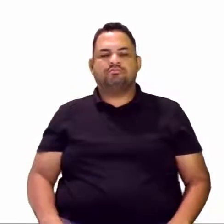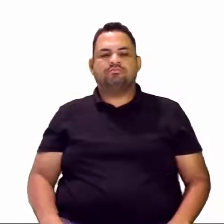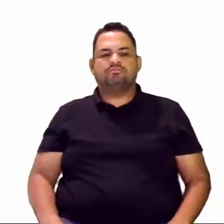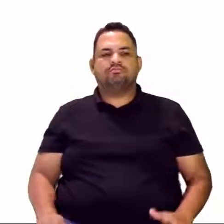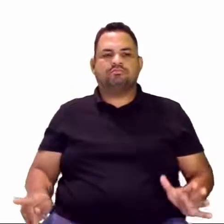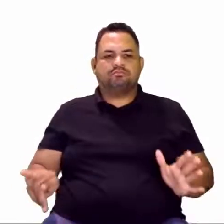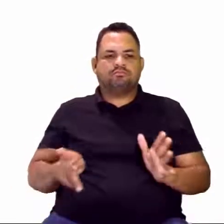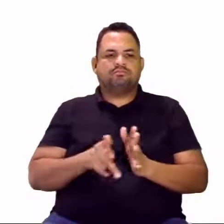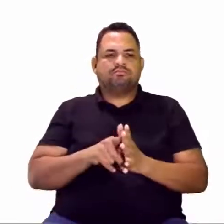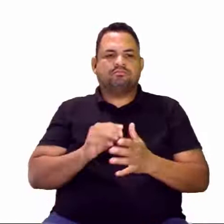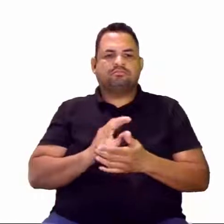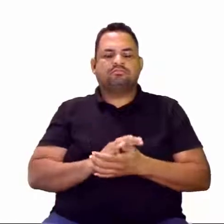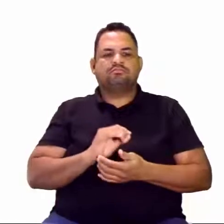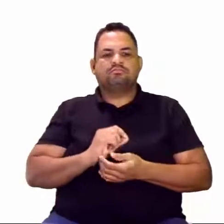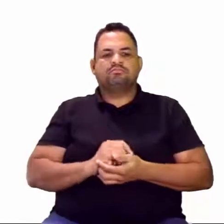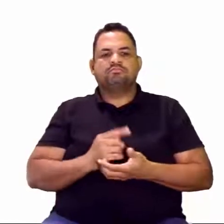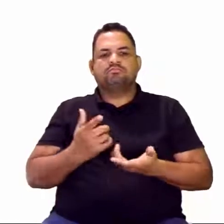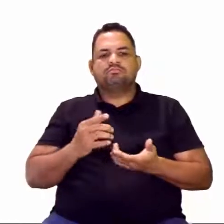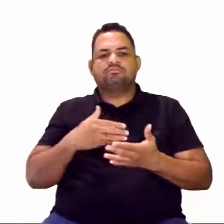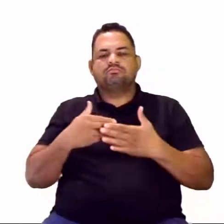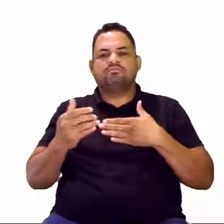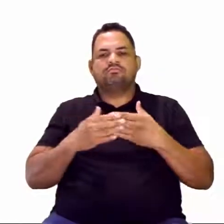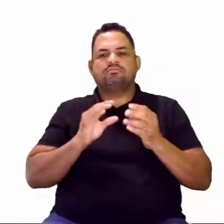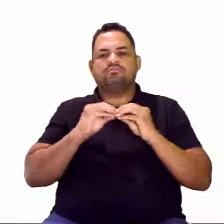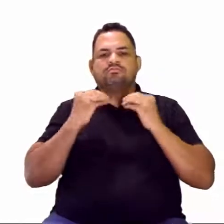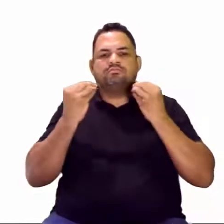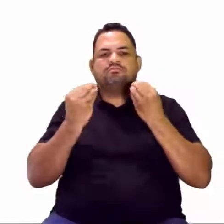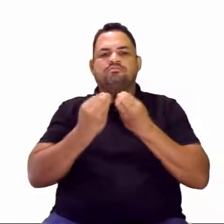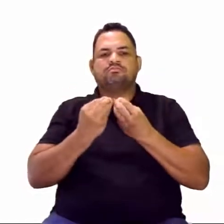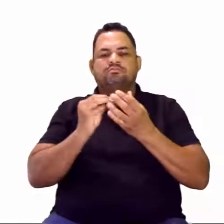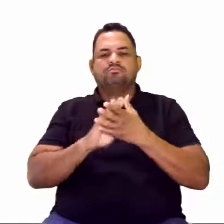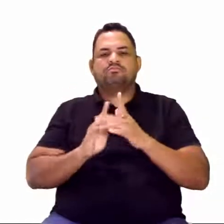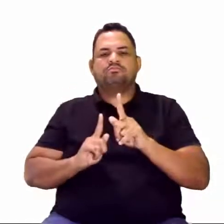a propriedade que qualquer substância